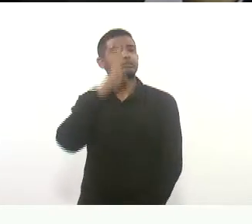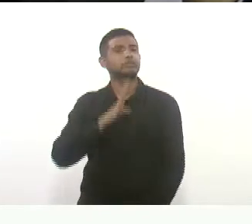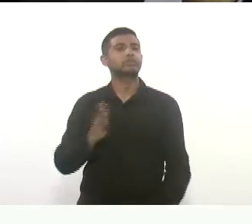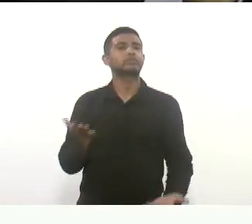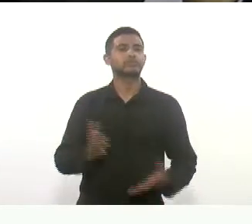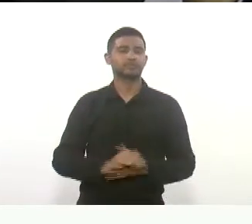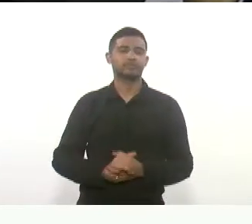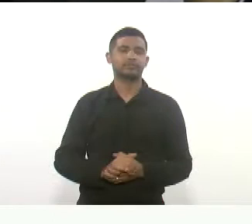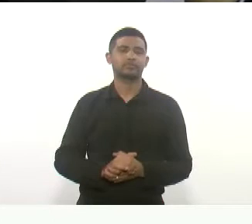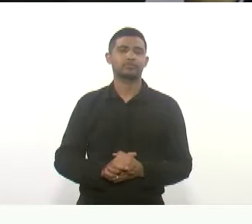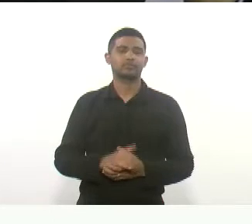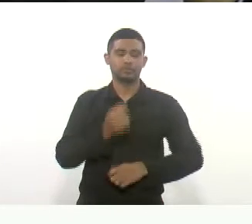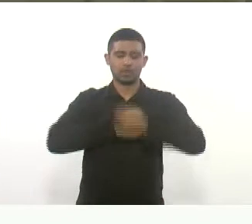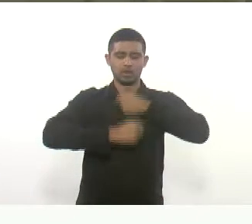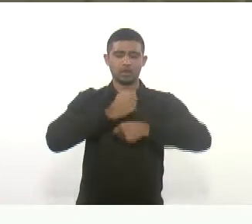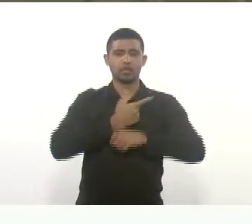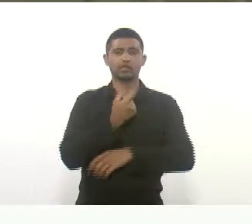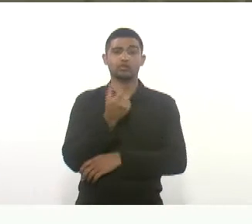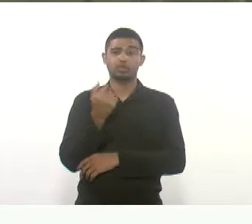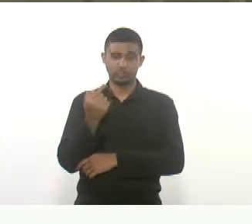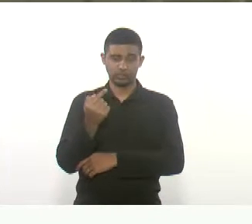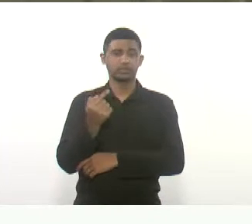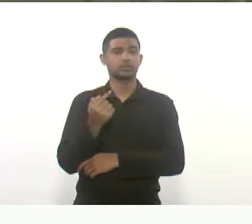Isso é 2017.